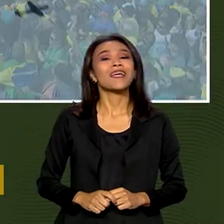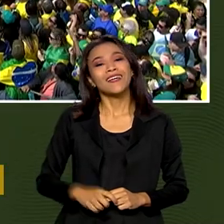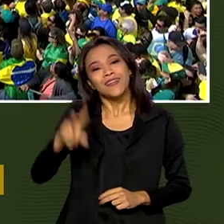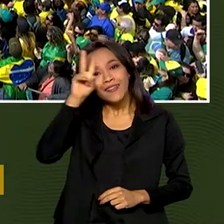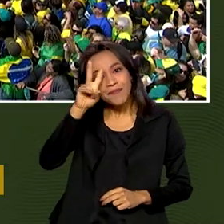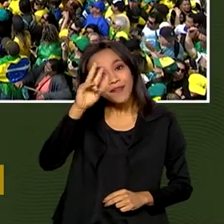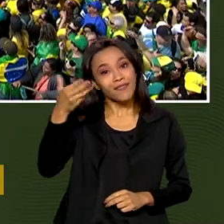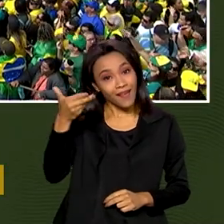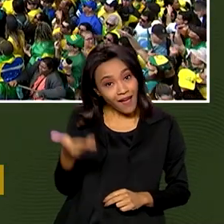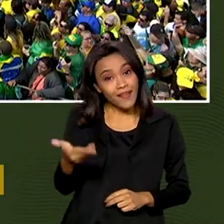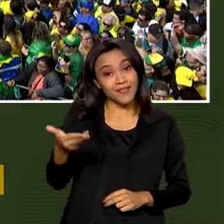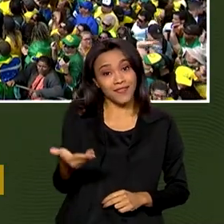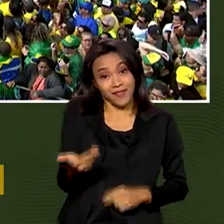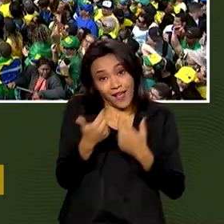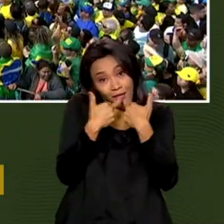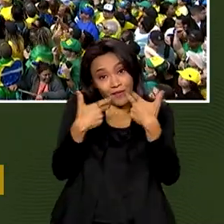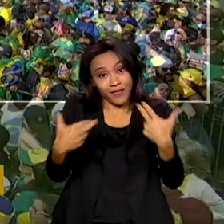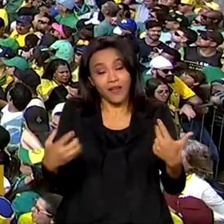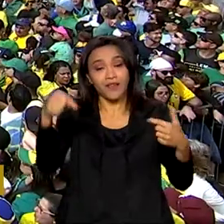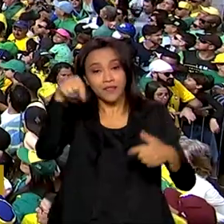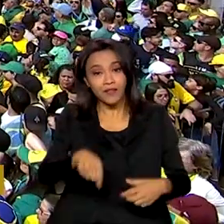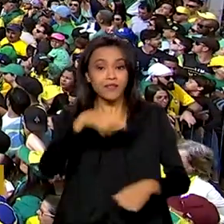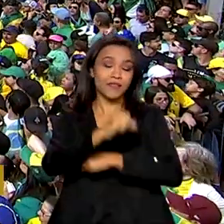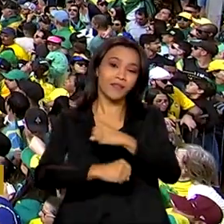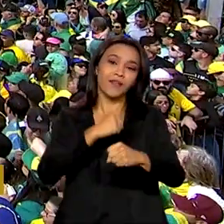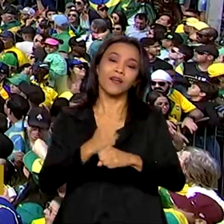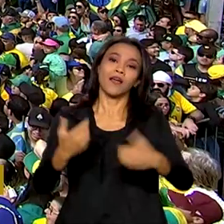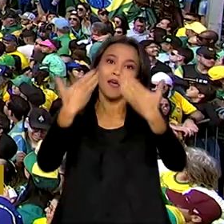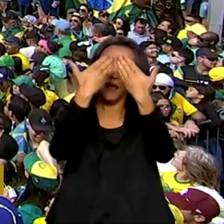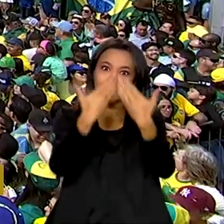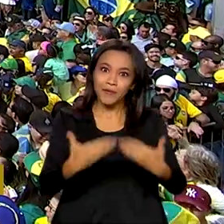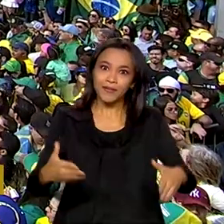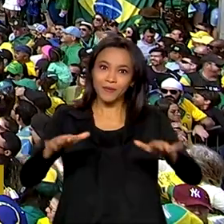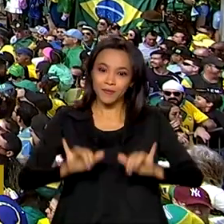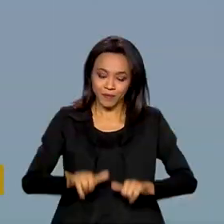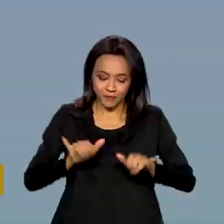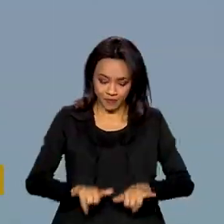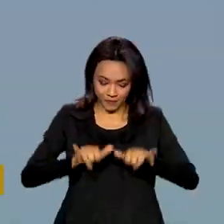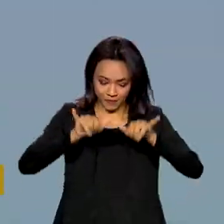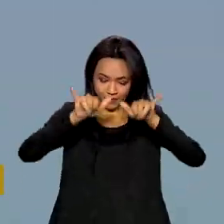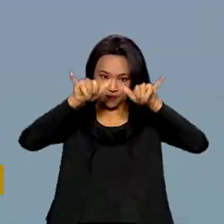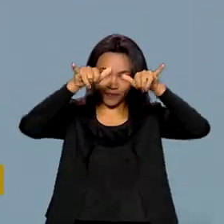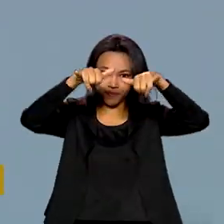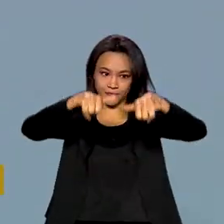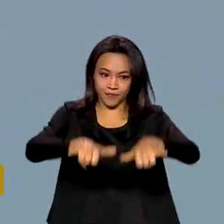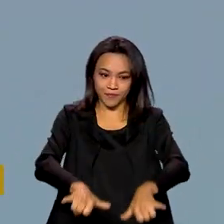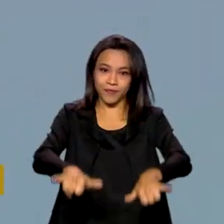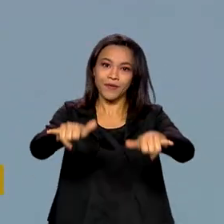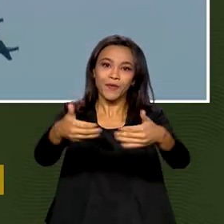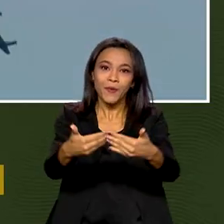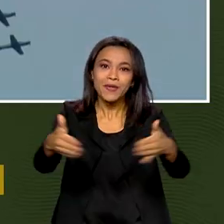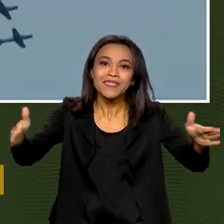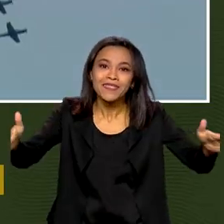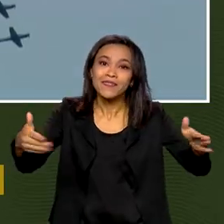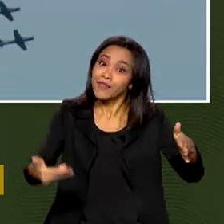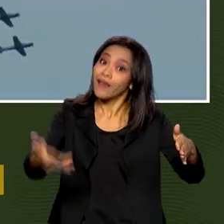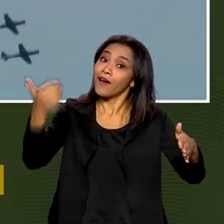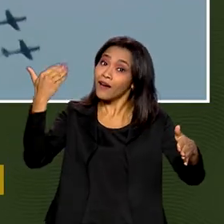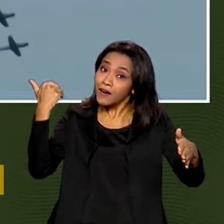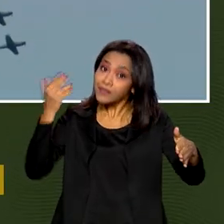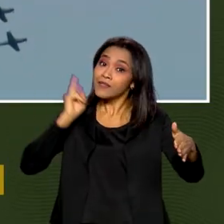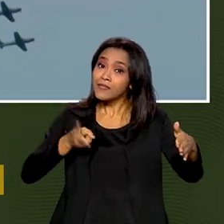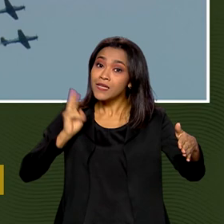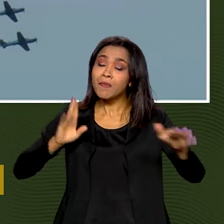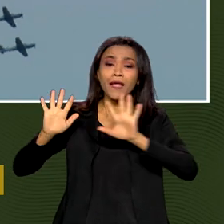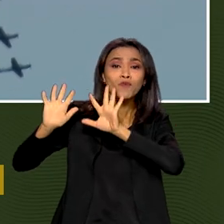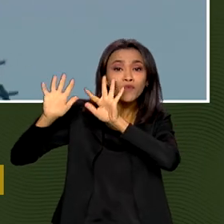grande novidade desse ano, né? A abertura com a Esquadrilha da Fumaça, que geralmente sempre encerrou, né? Perfeitamente. E temos essa diferença por causa desse